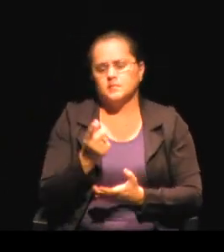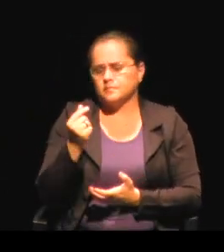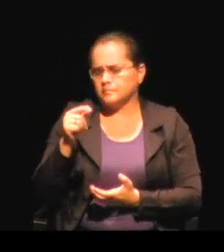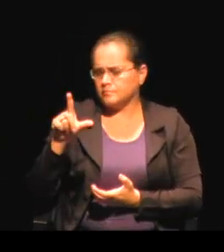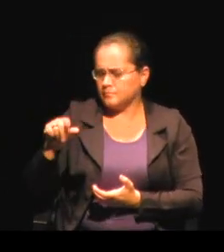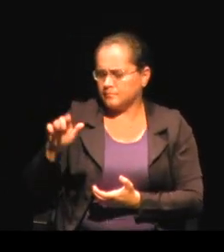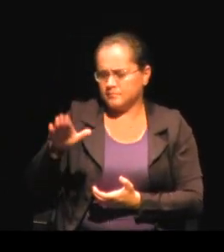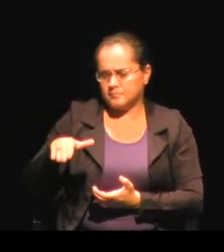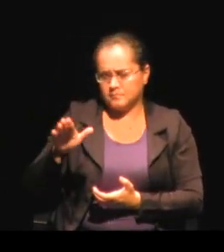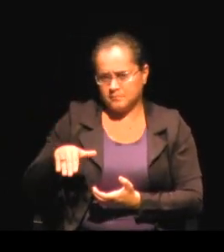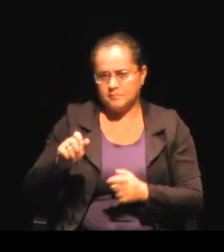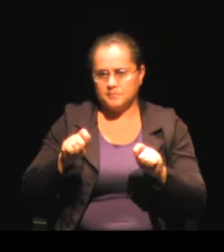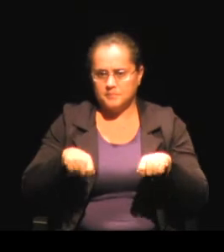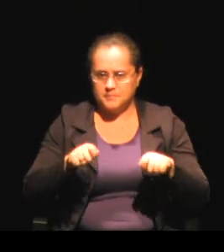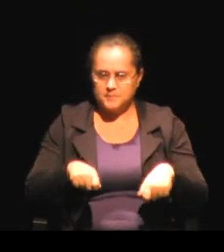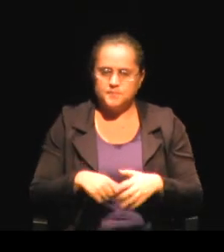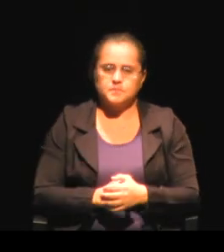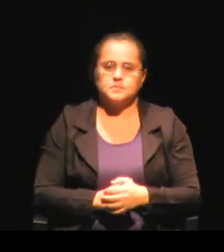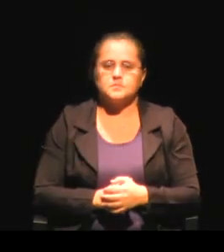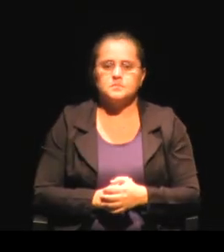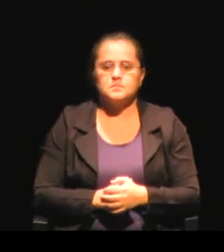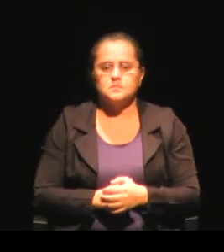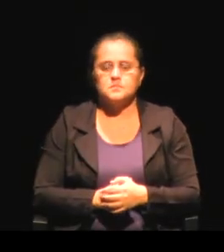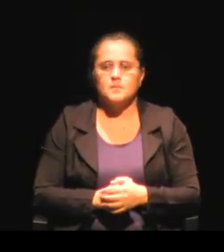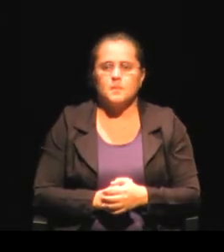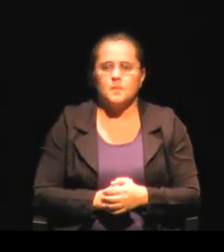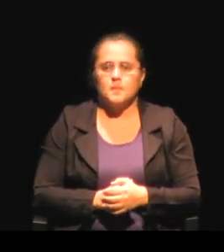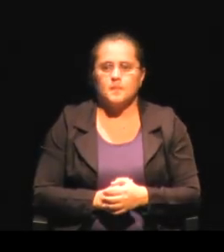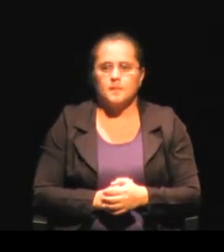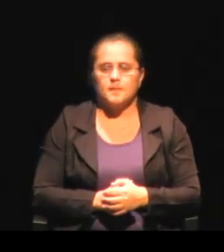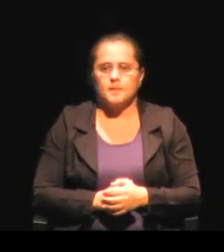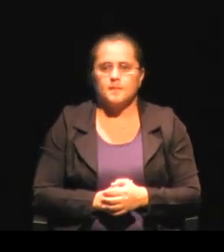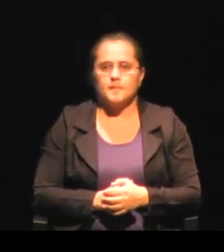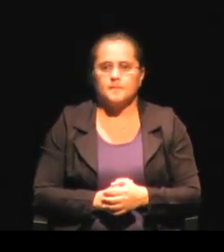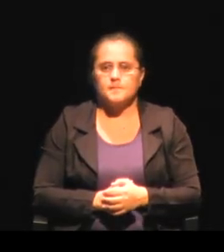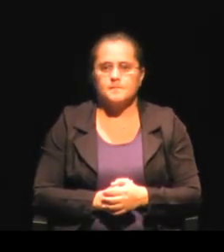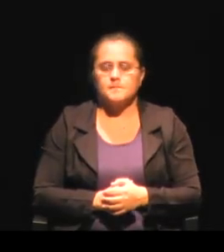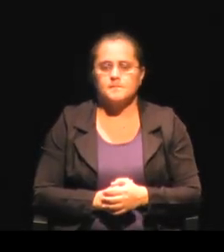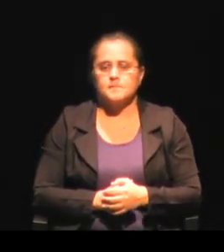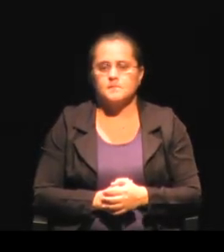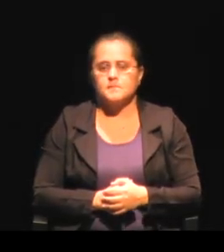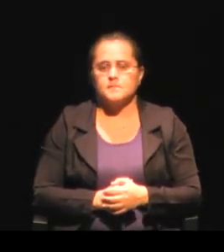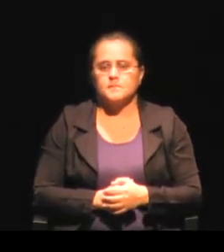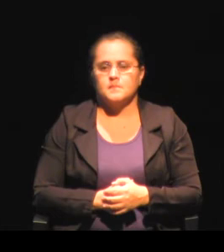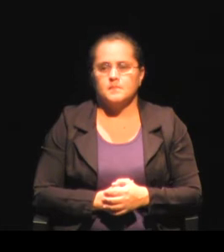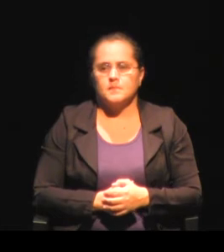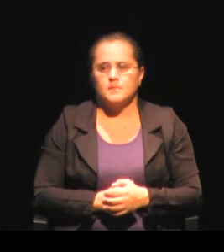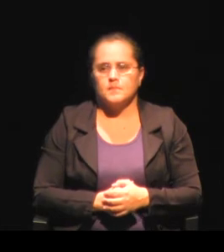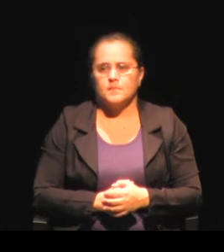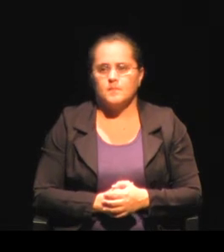riqueza da arte popular assim fantástica. A gente usaria essas rendas como difusores dessas